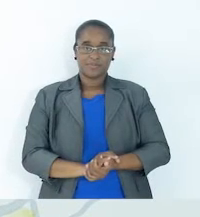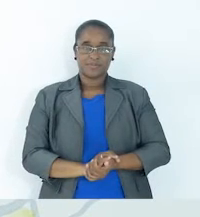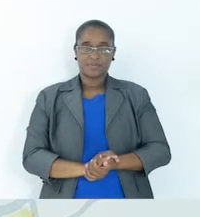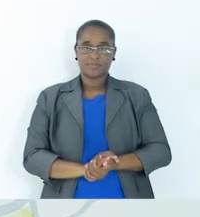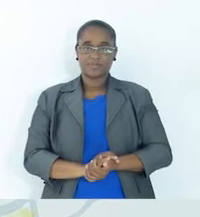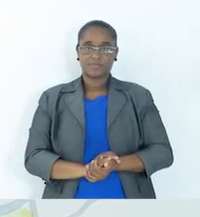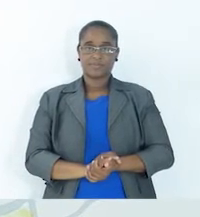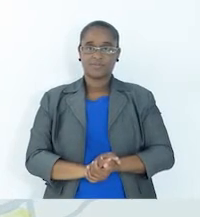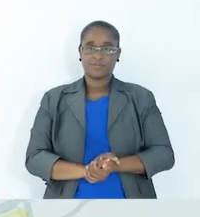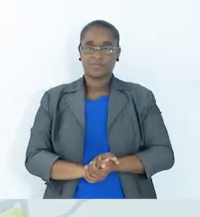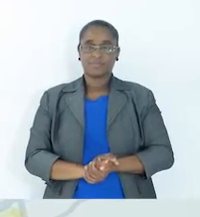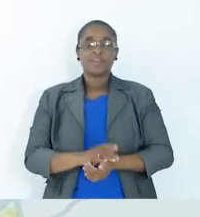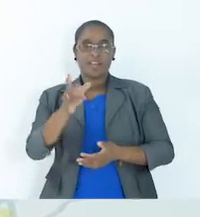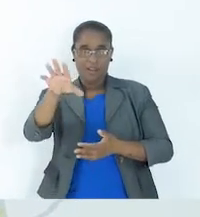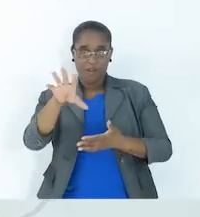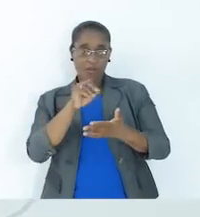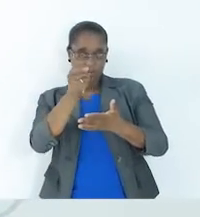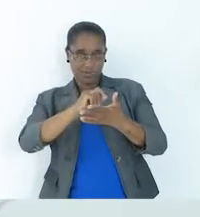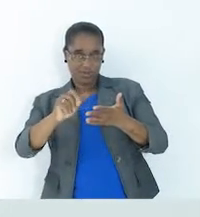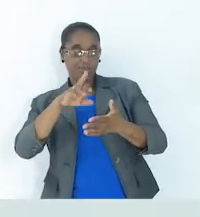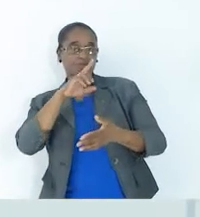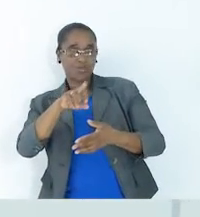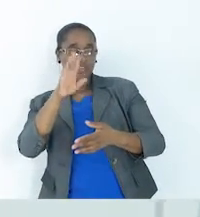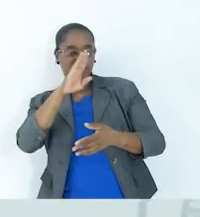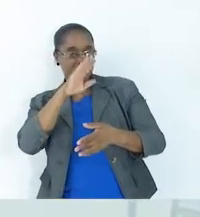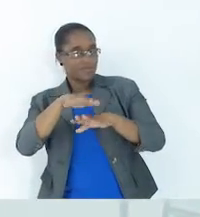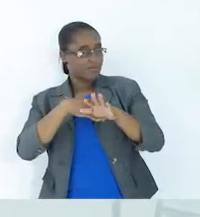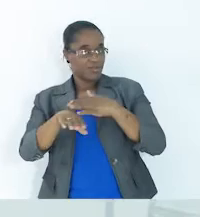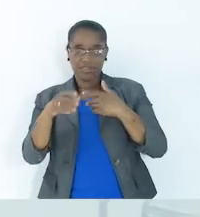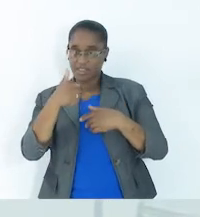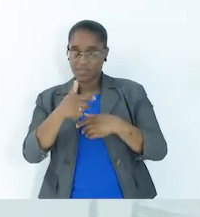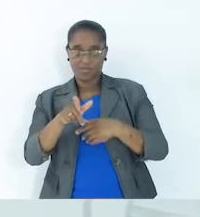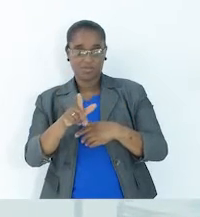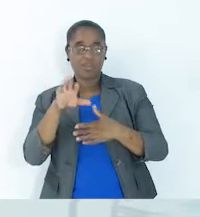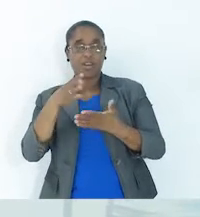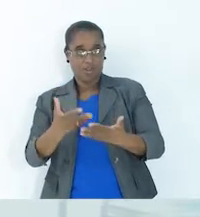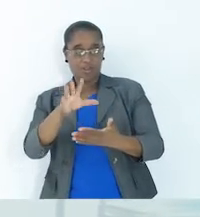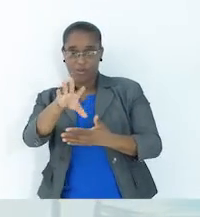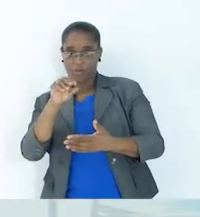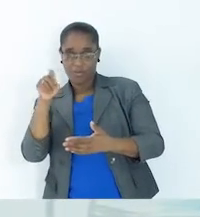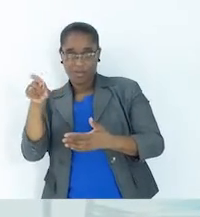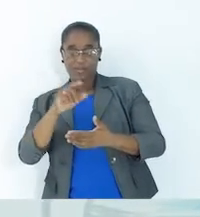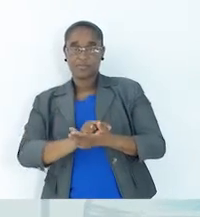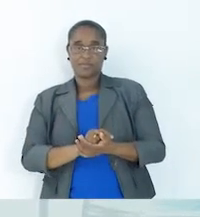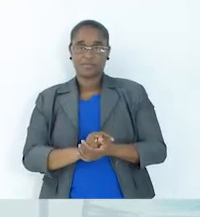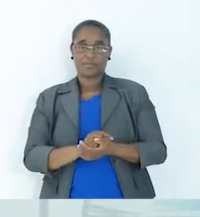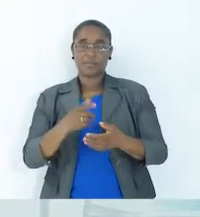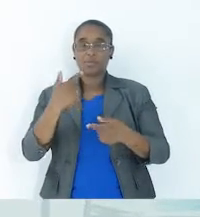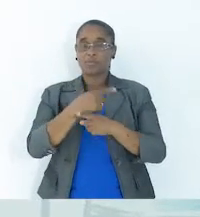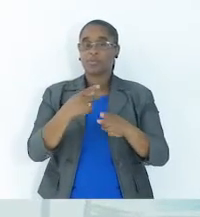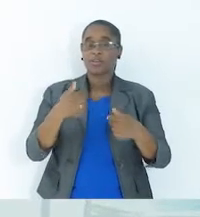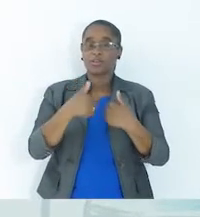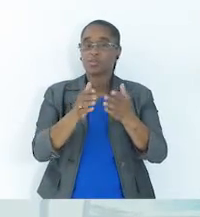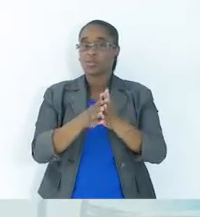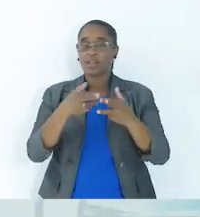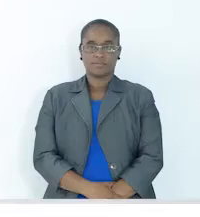Ok? Então, anota ali a tua resposta se não conseguires lá chegar, está bem? É literário porque nota-se ali uma total liberdade